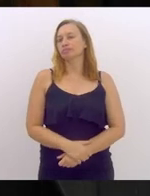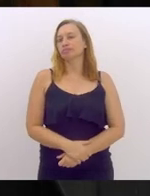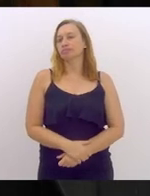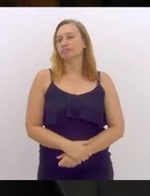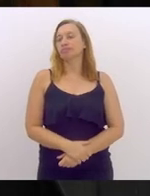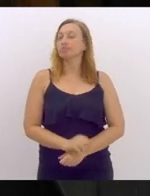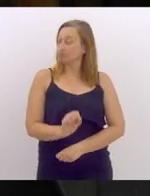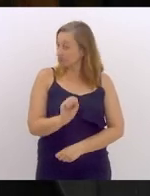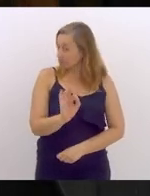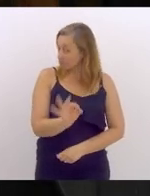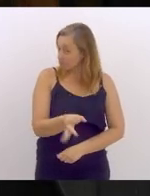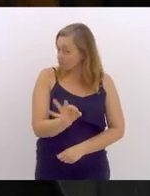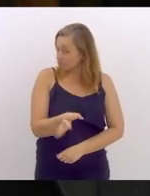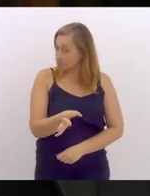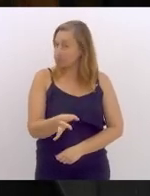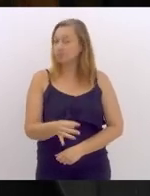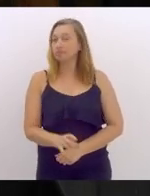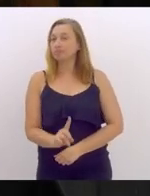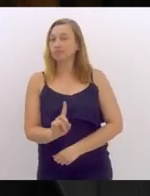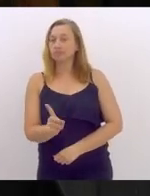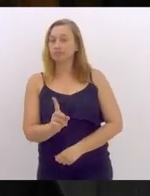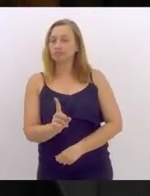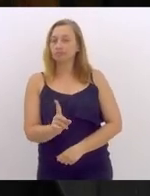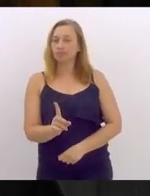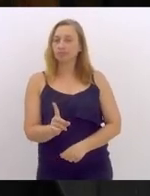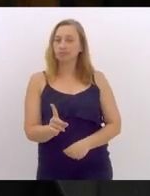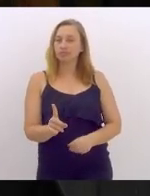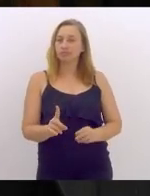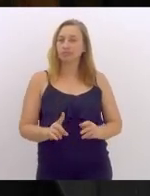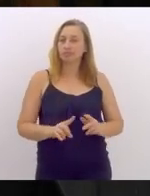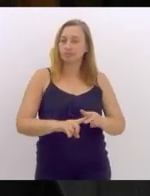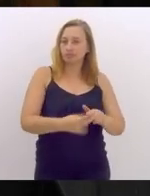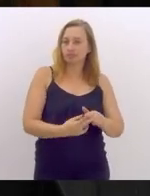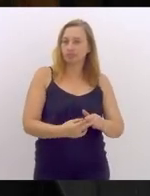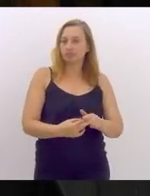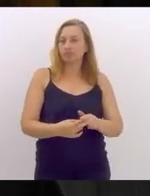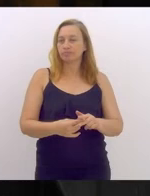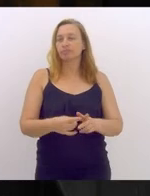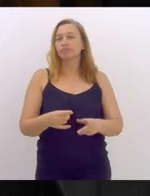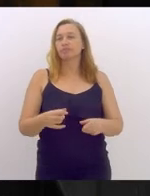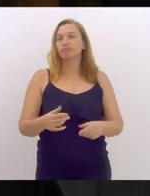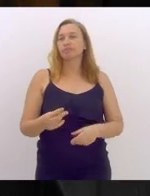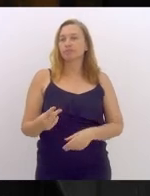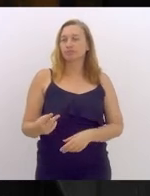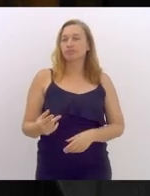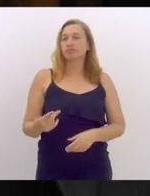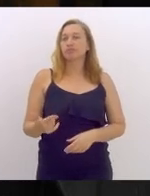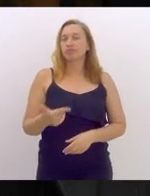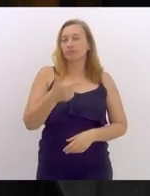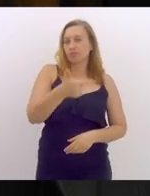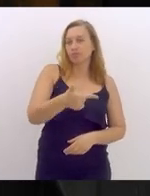Possivelmente Se não forem revogados valerá para 2023